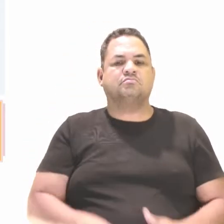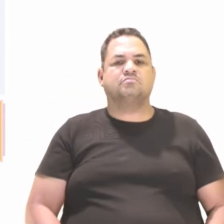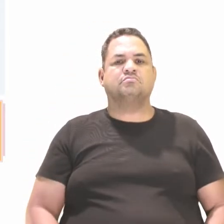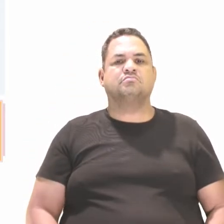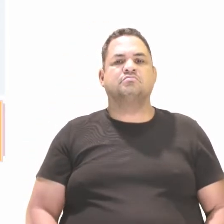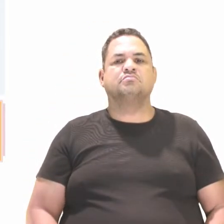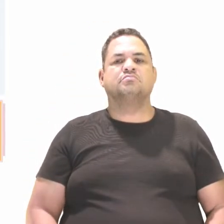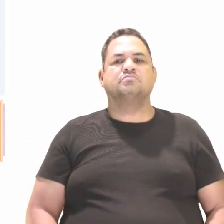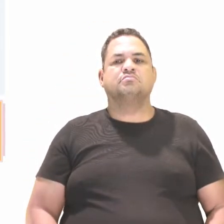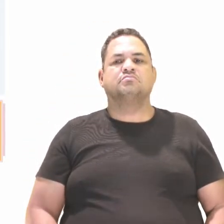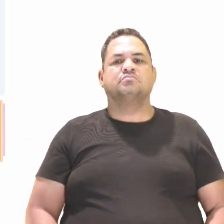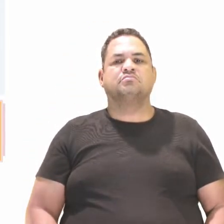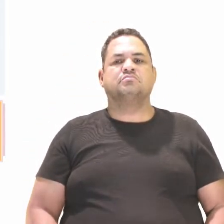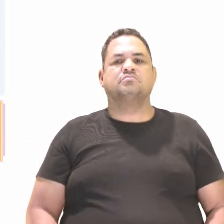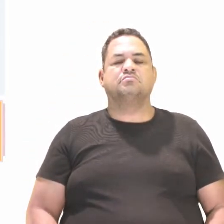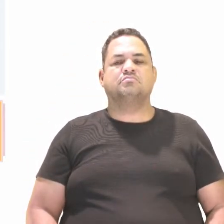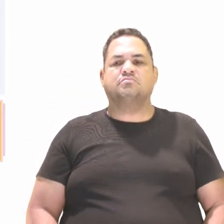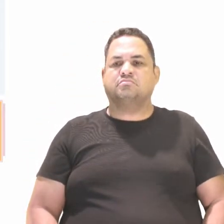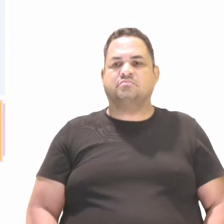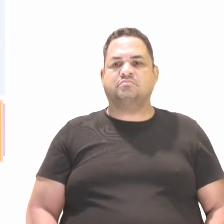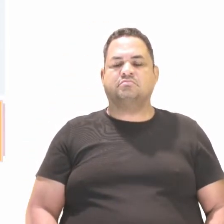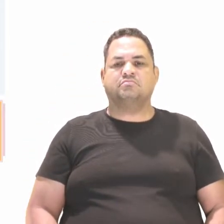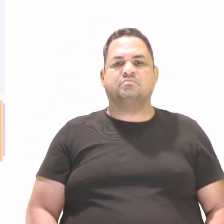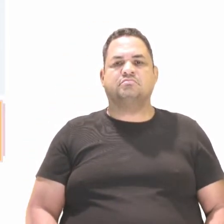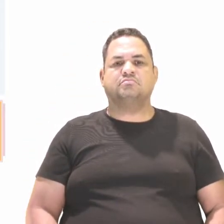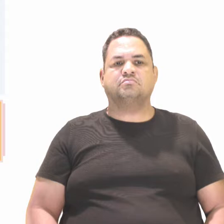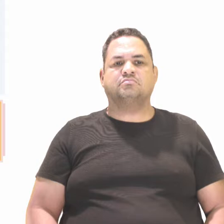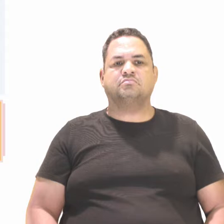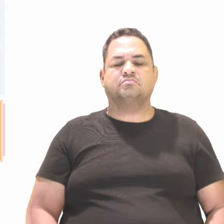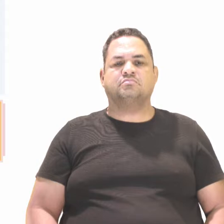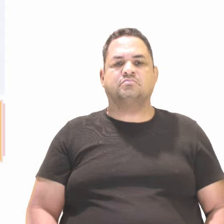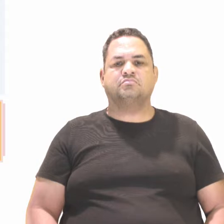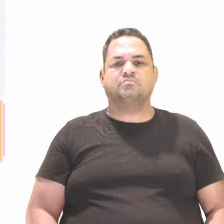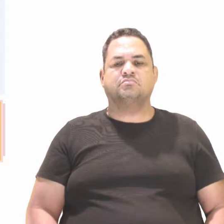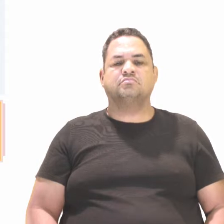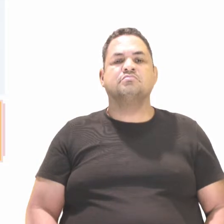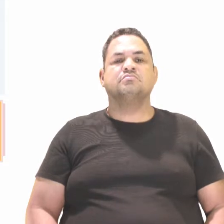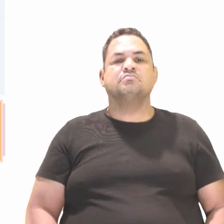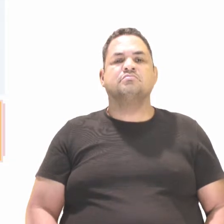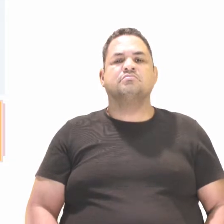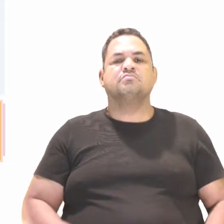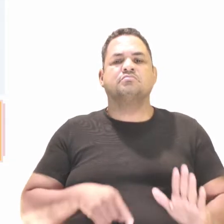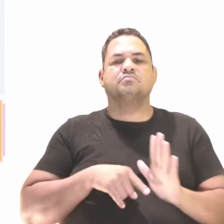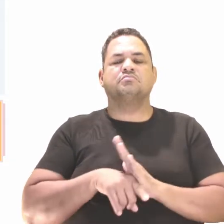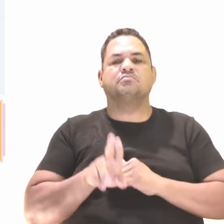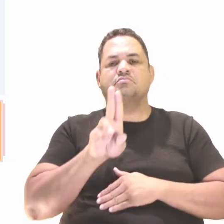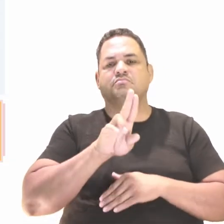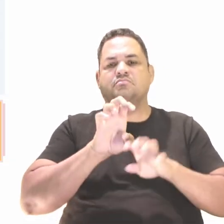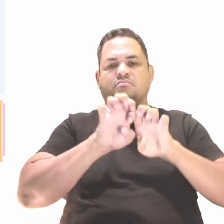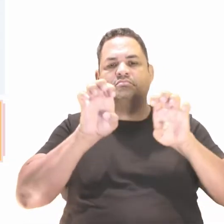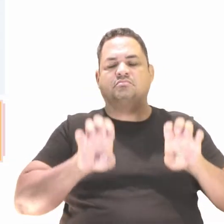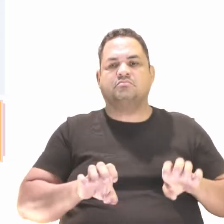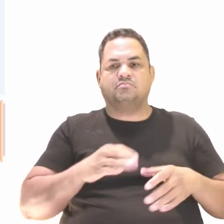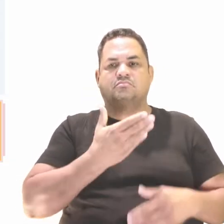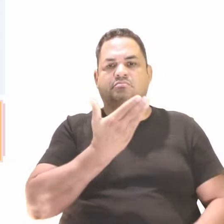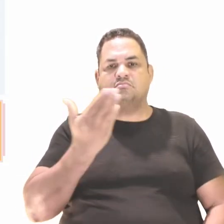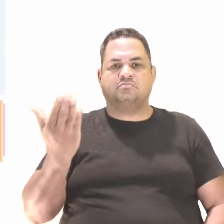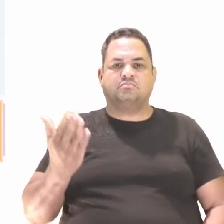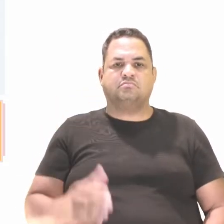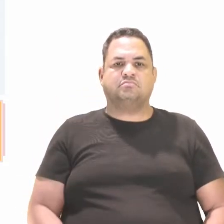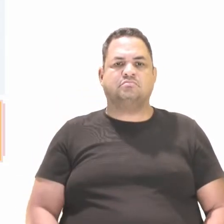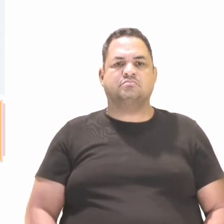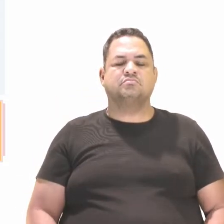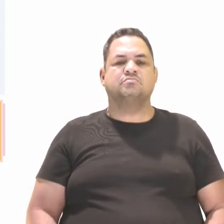to have lunch with me on Sunday? Daí ela pergunta usando a estrutura de would you like? Would